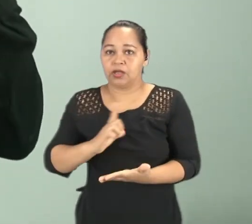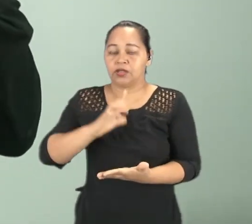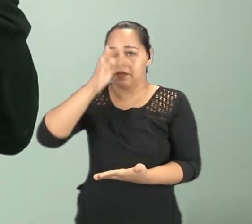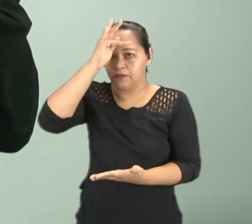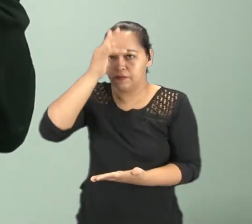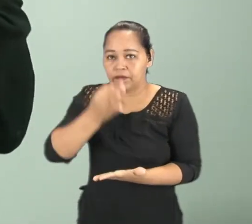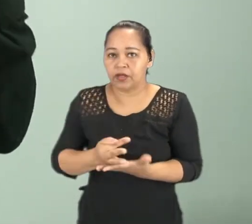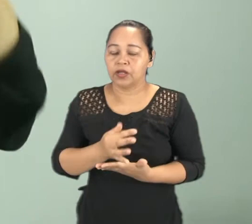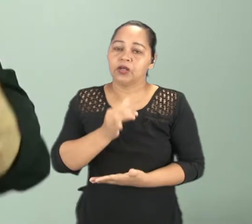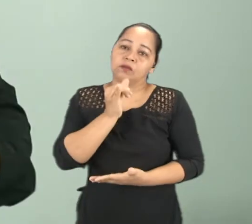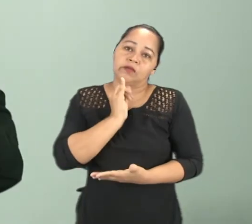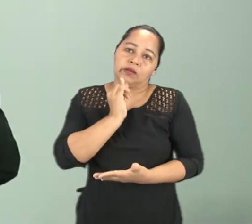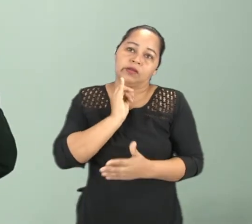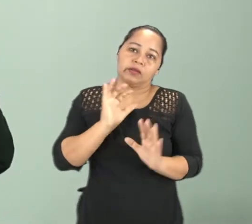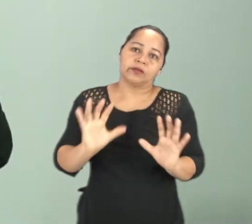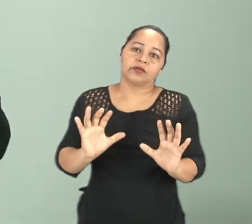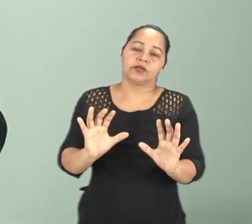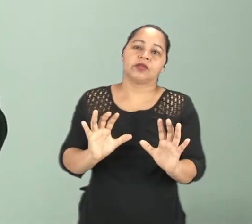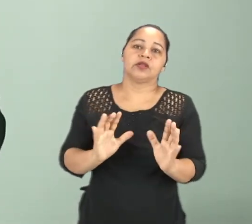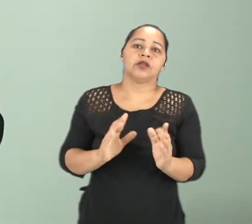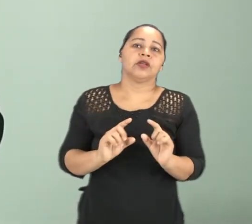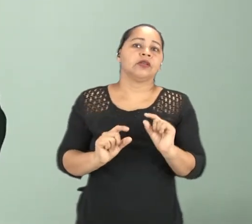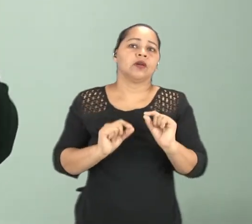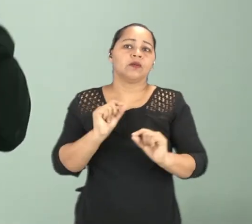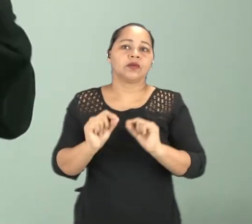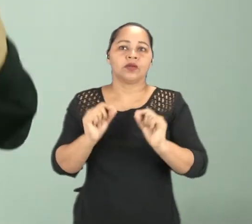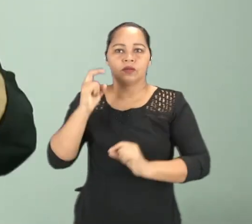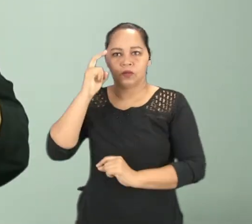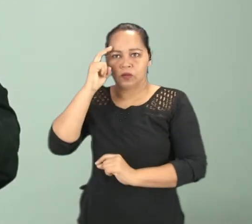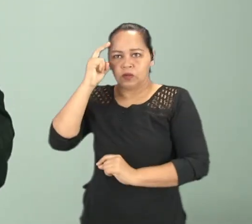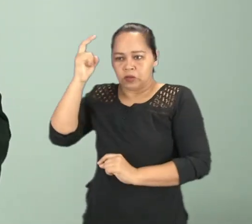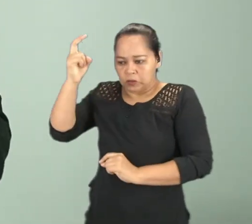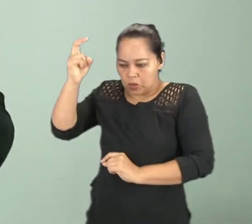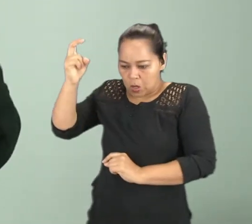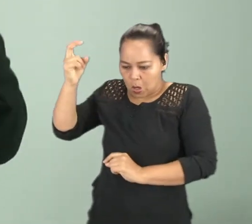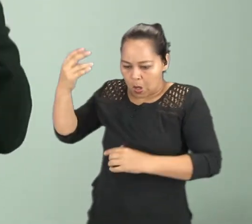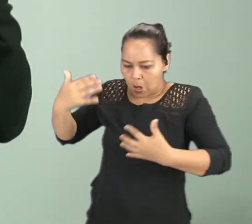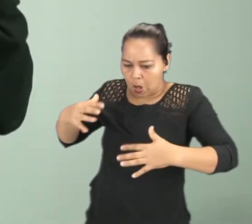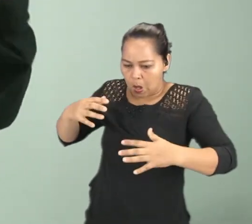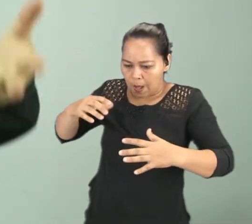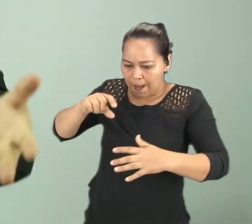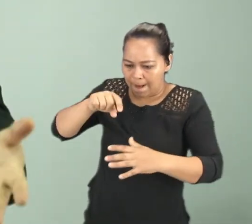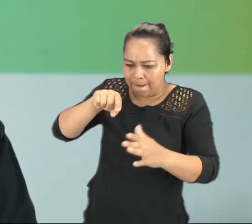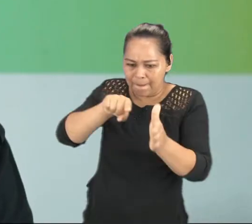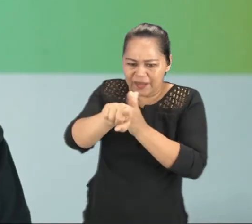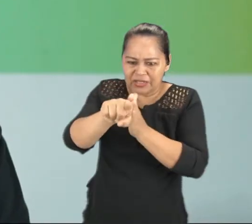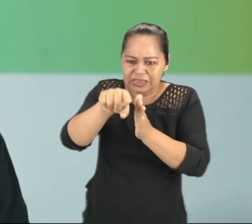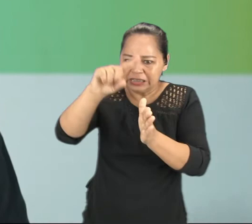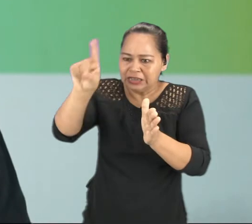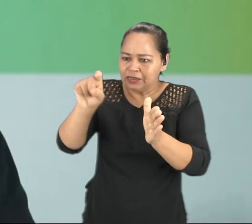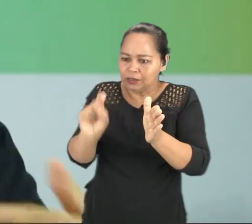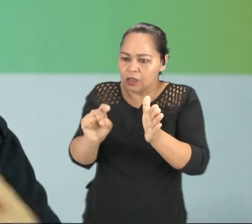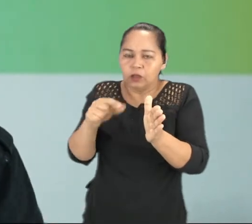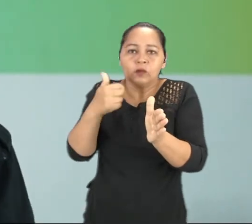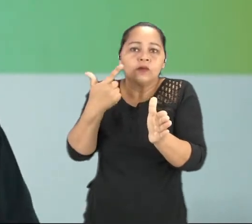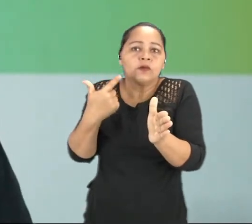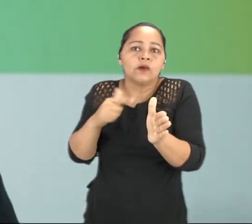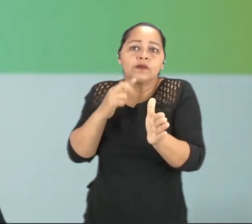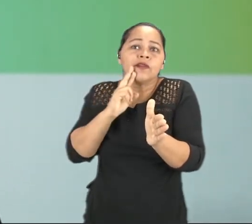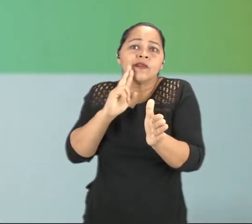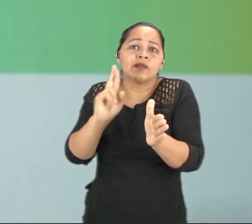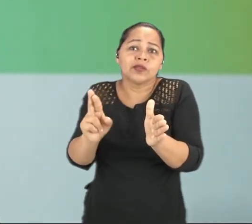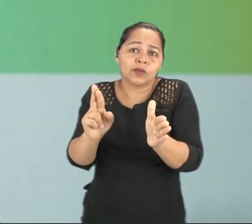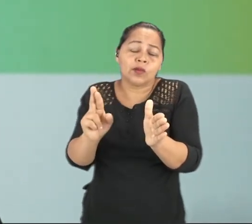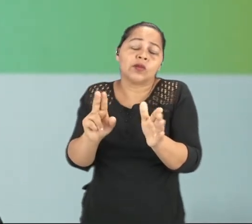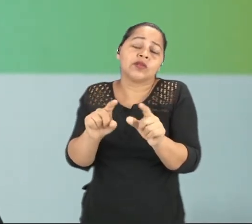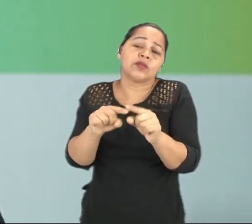né? Então, a transcendência é sempre essas perguntas que muitas vezes nós não sabemos responder, mas que é